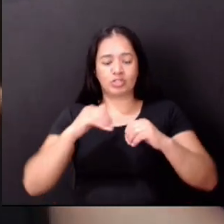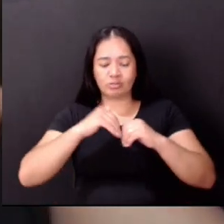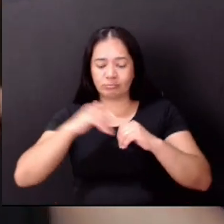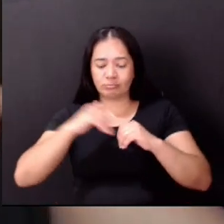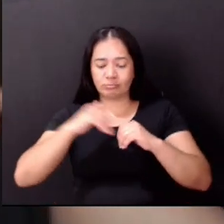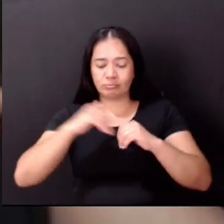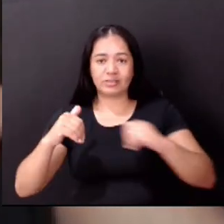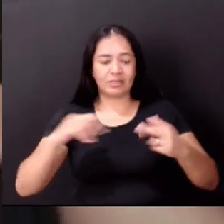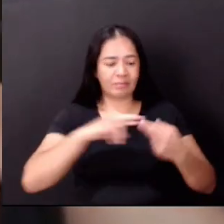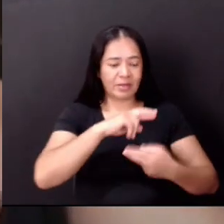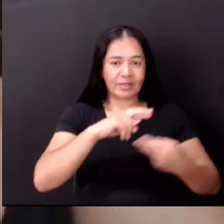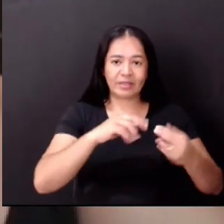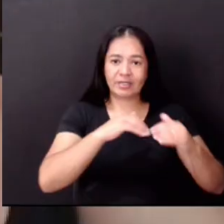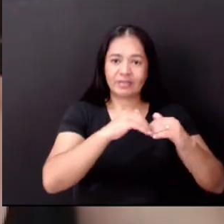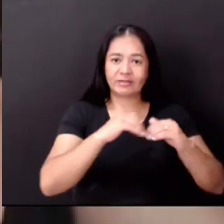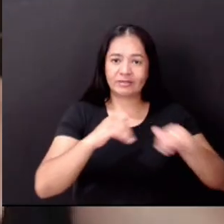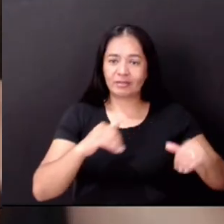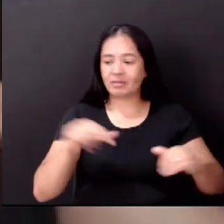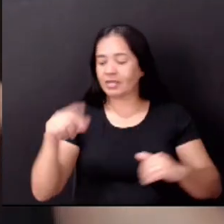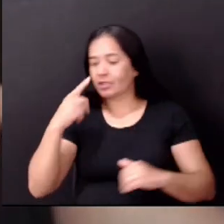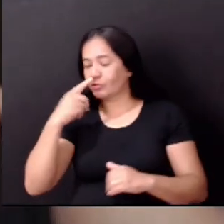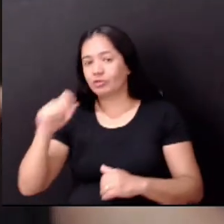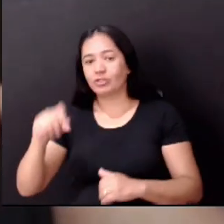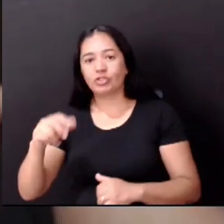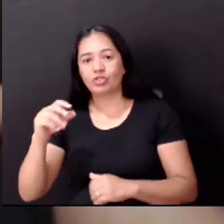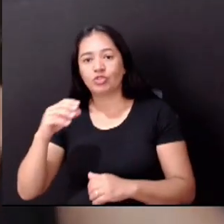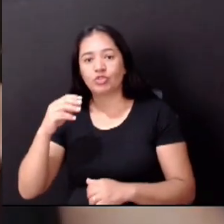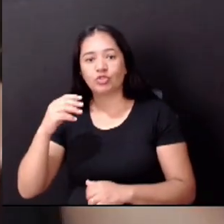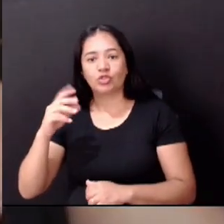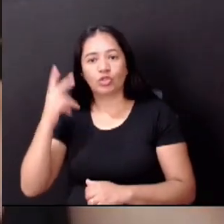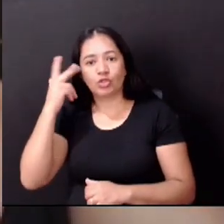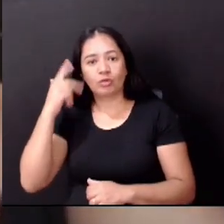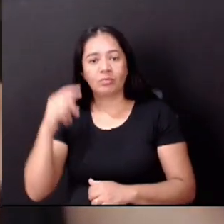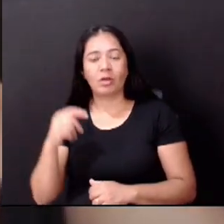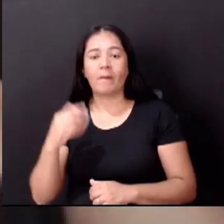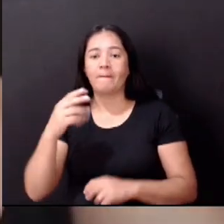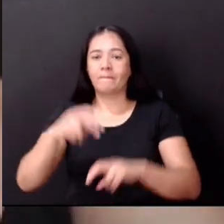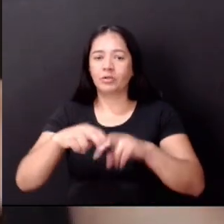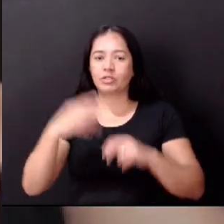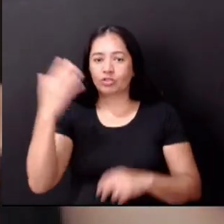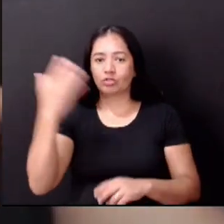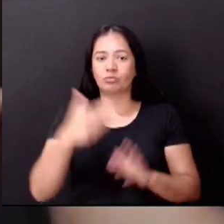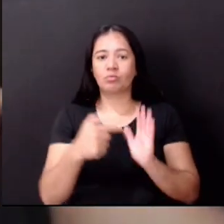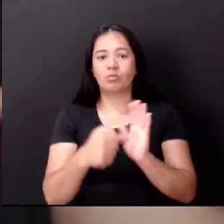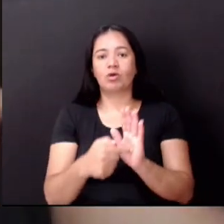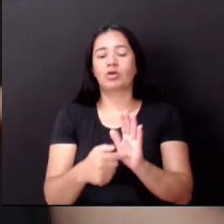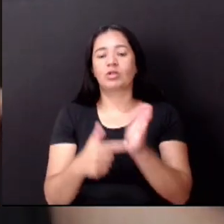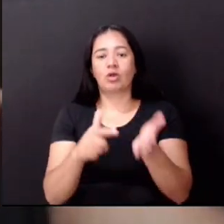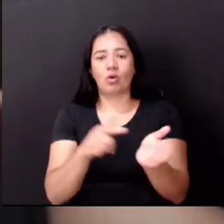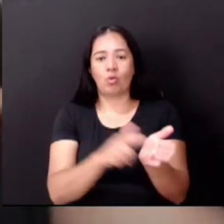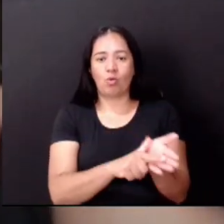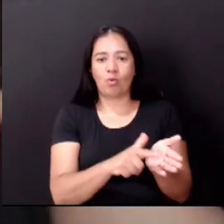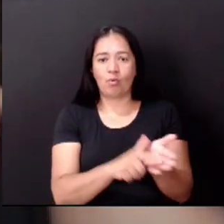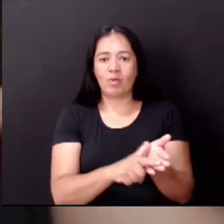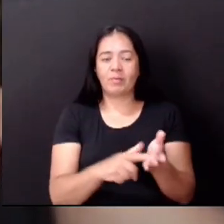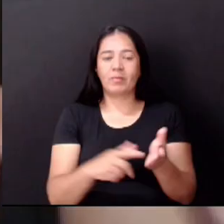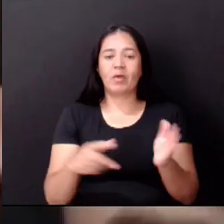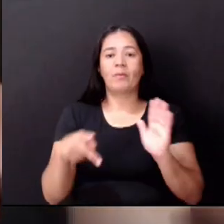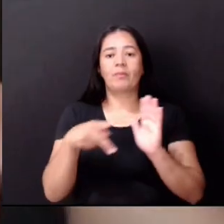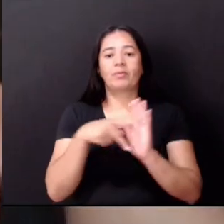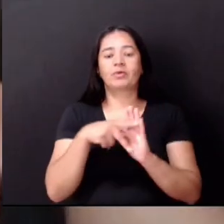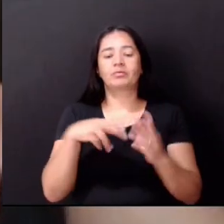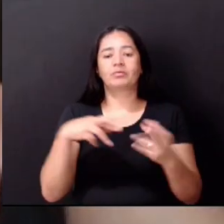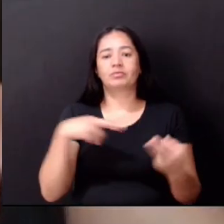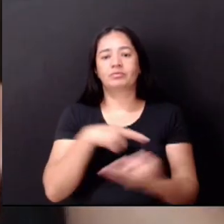material. Dessa consciência, o livro mostra muito, através do papel dos recicladores, né, que são as